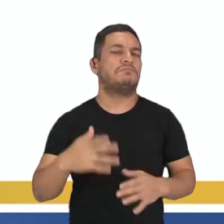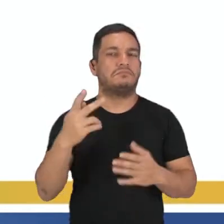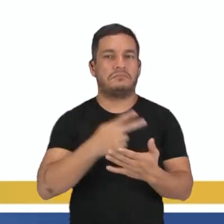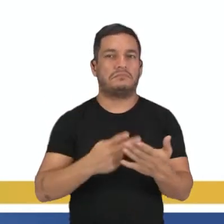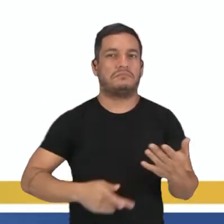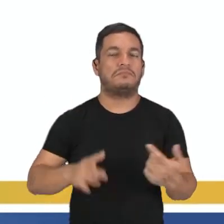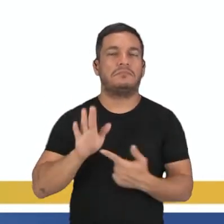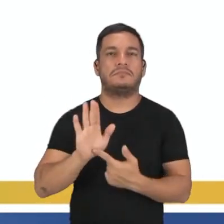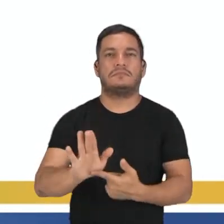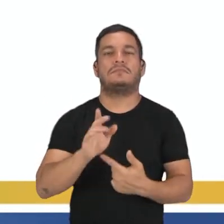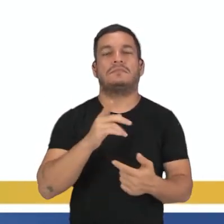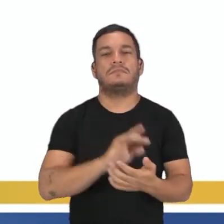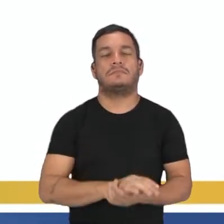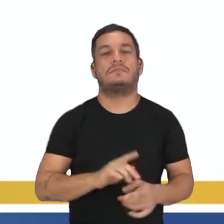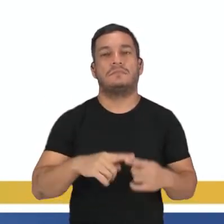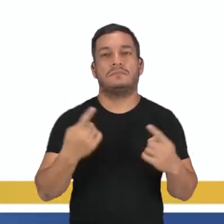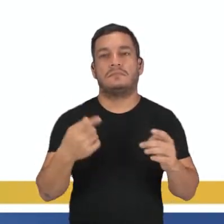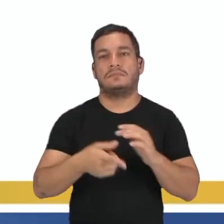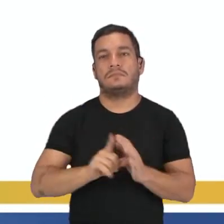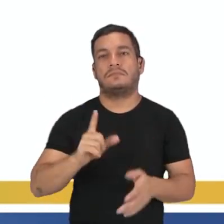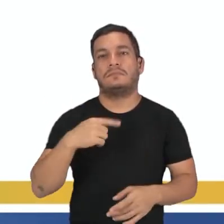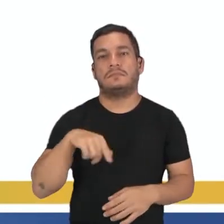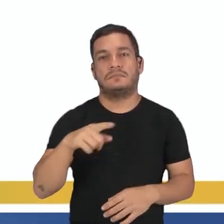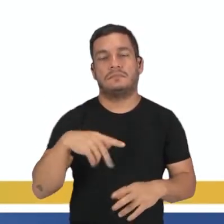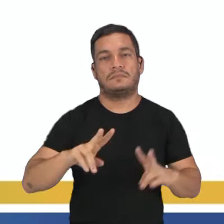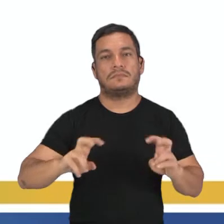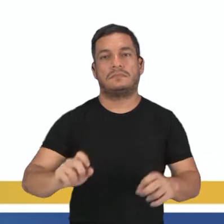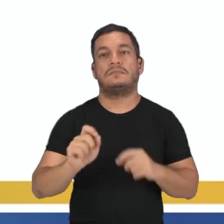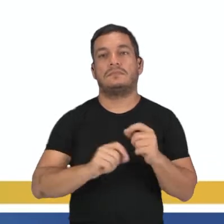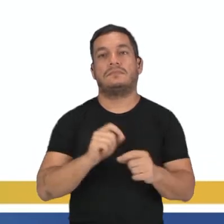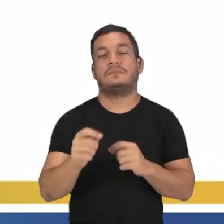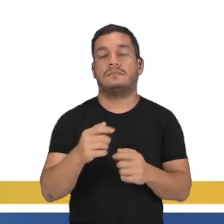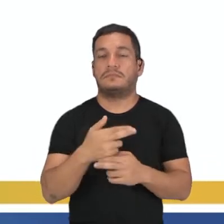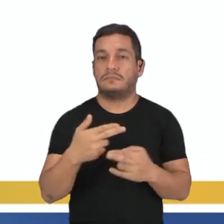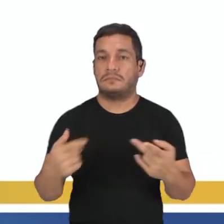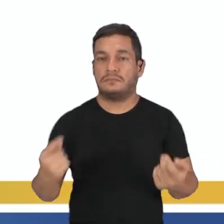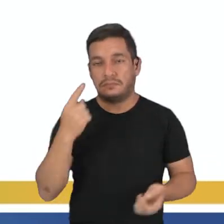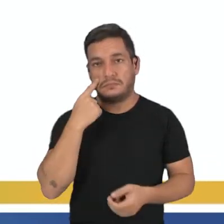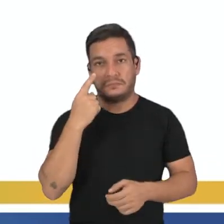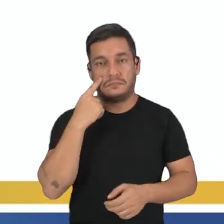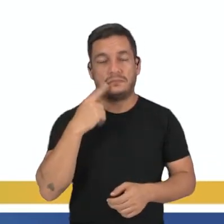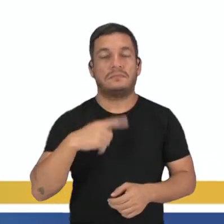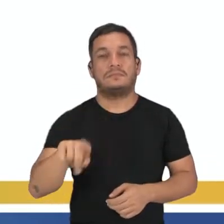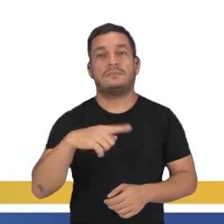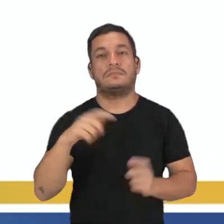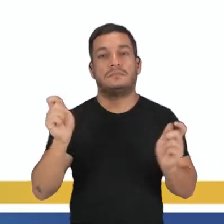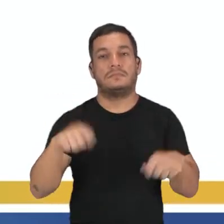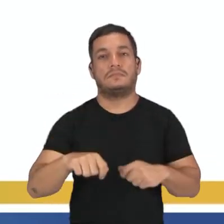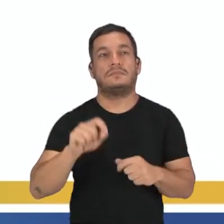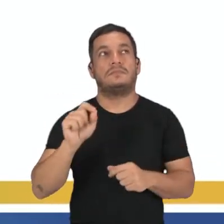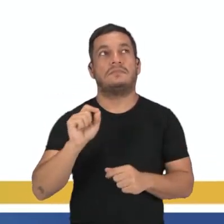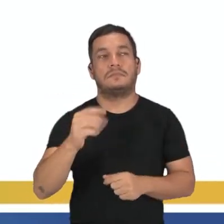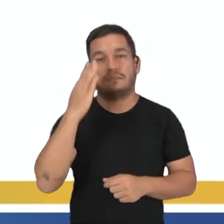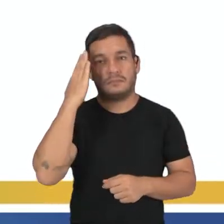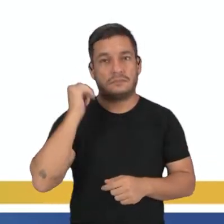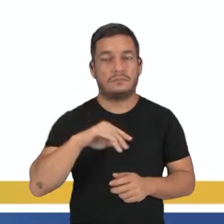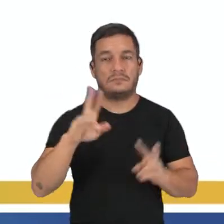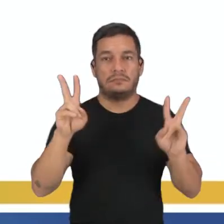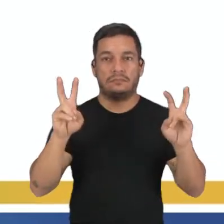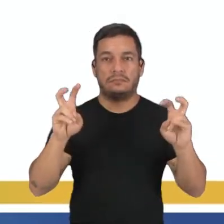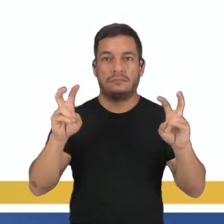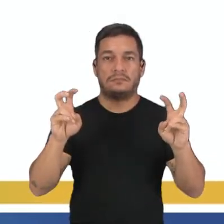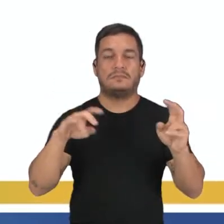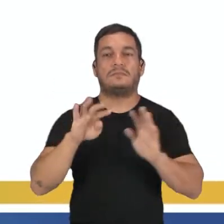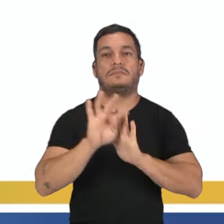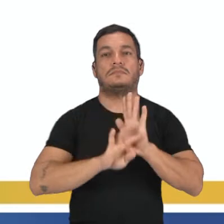poema apresentado mas antes disso vamos observar algumas coisas para que você possa saber o